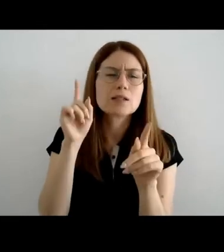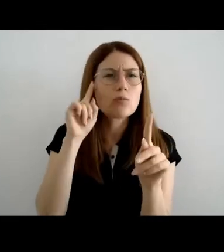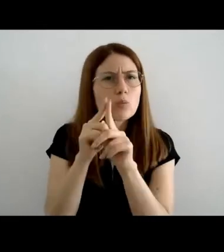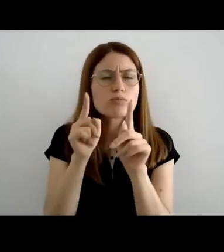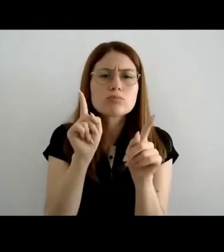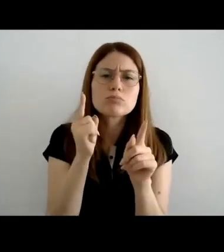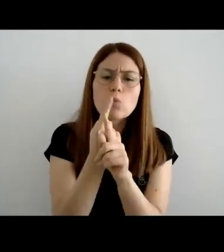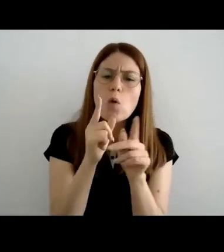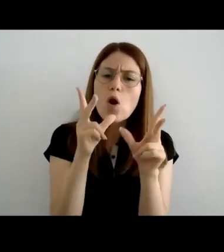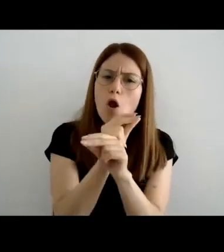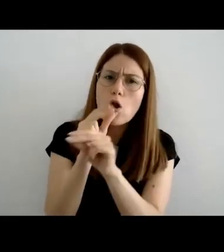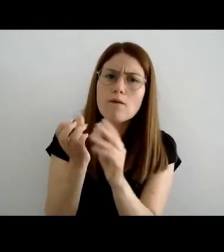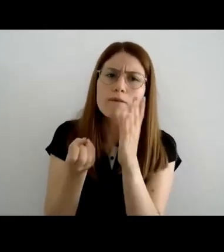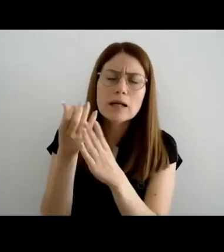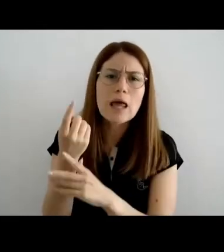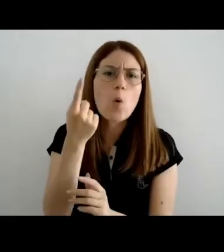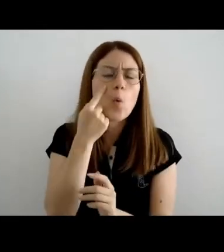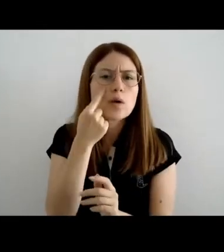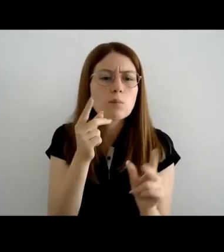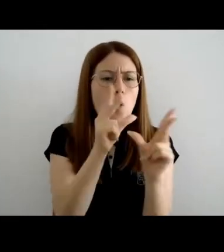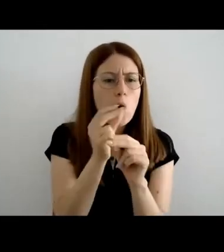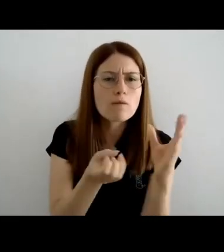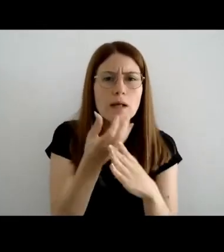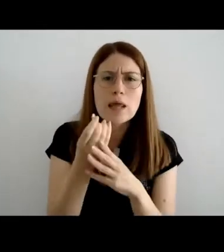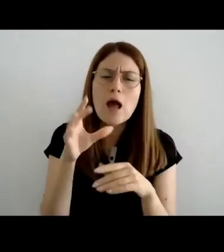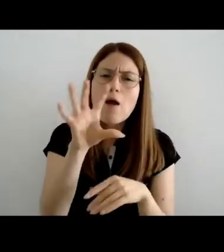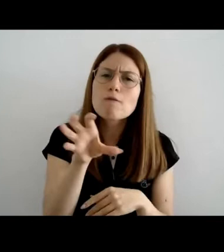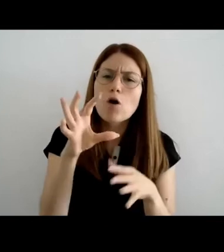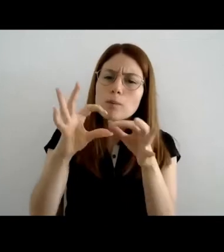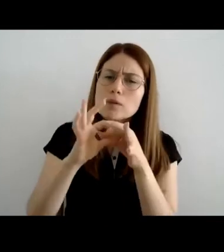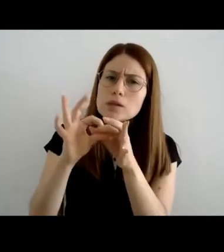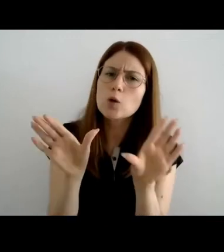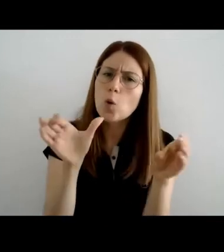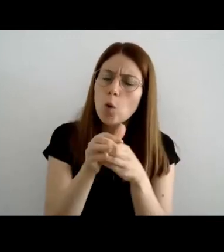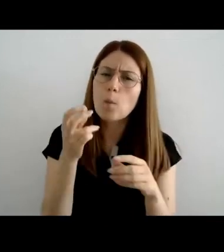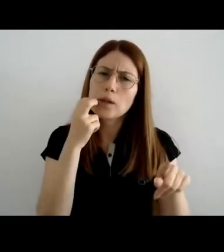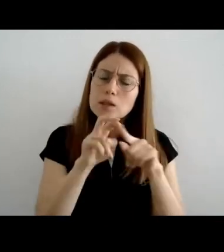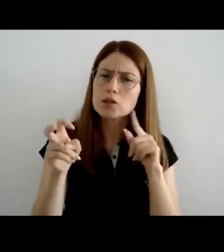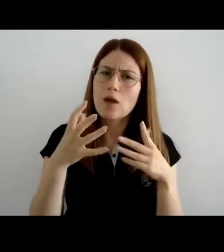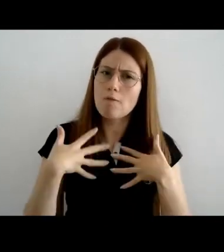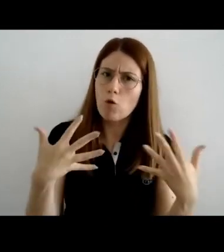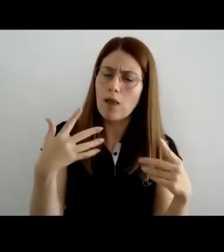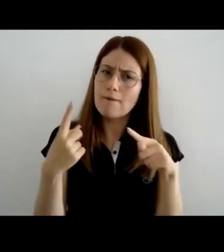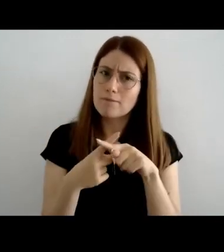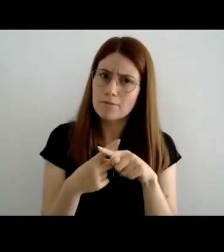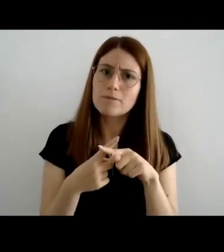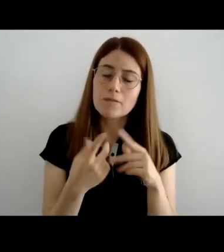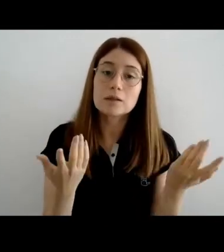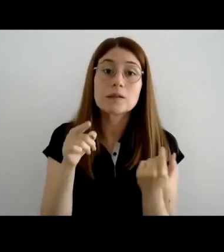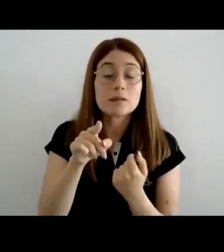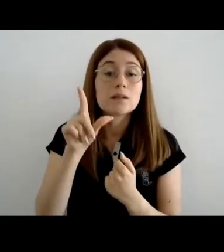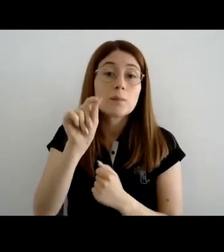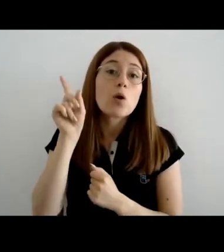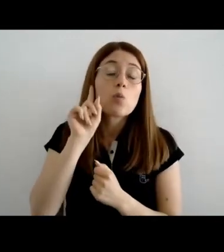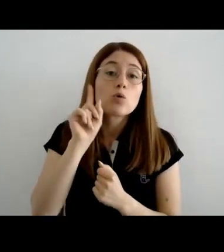do modo de produzir conhecimento de forma colaborativa, com energia, com entusiasmo. É importante que isso se traduza